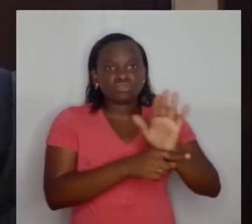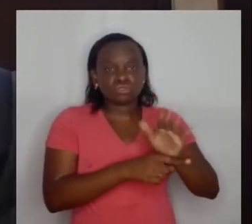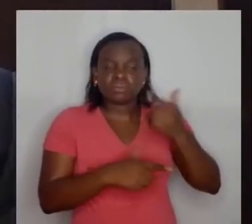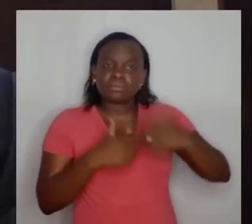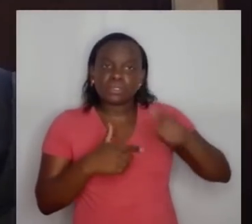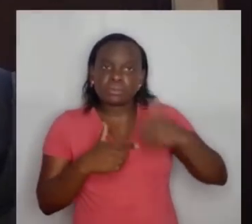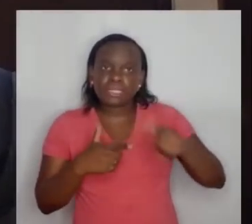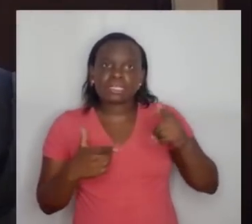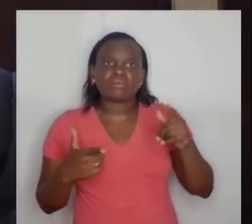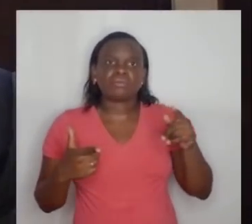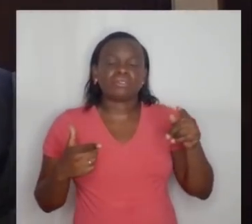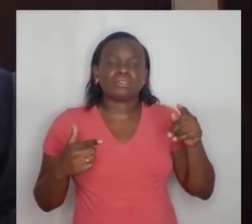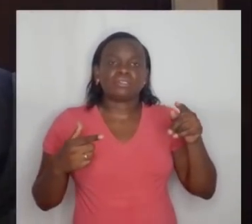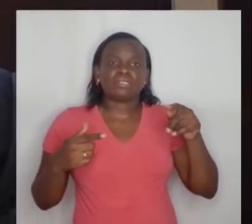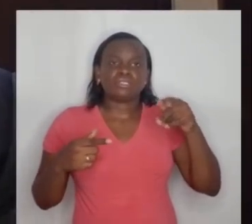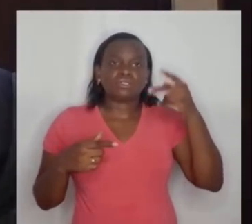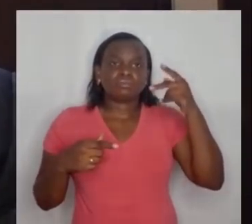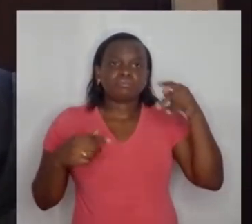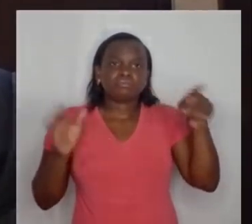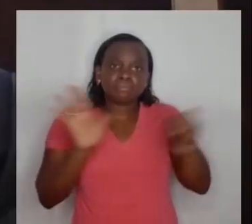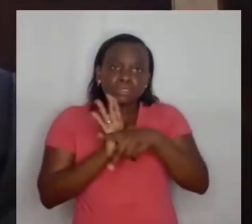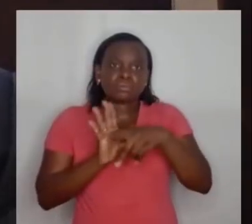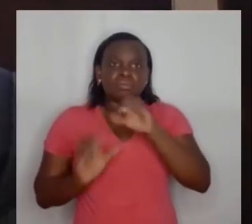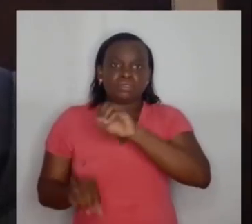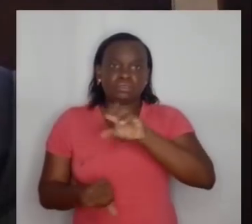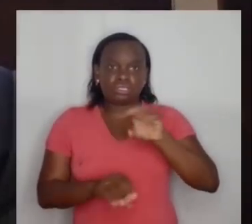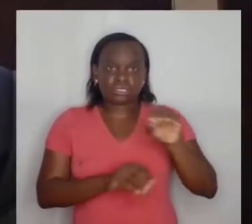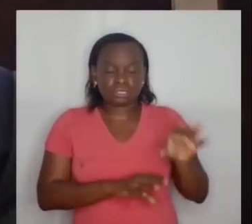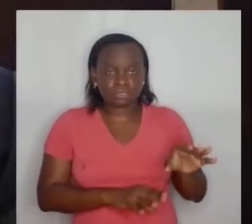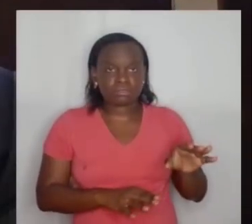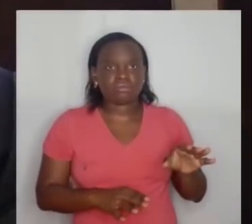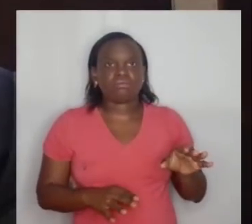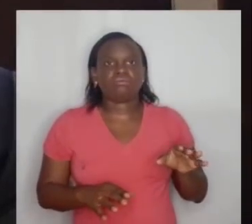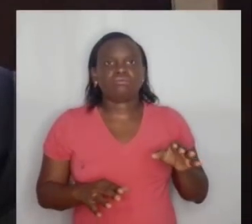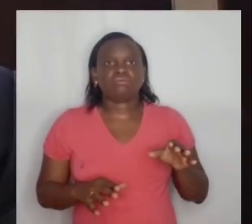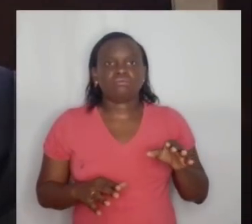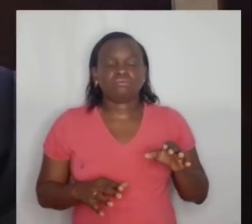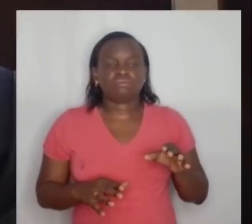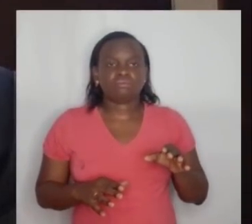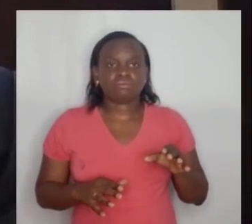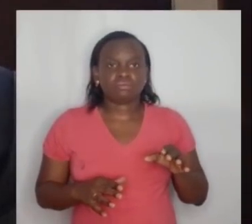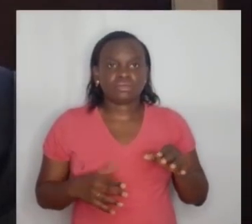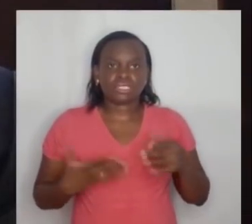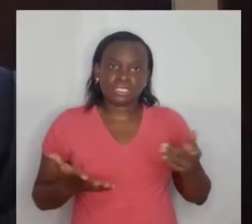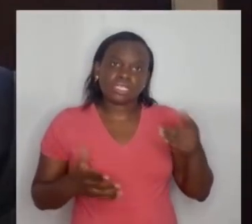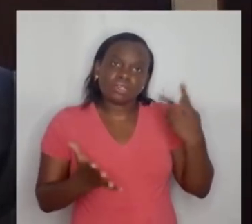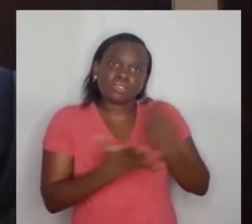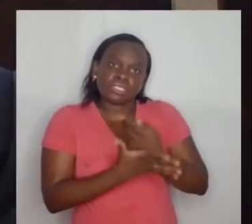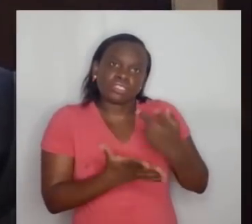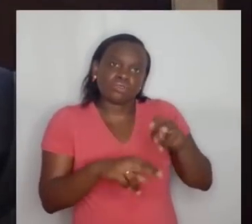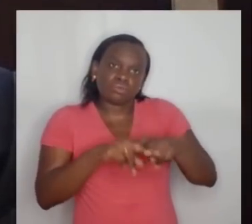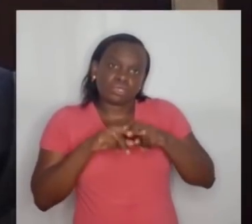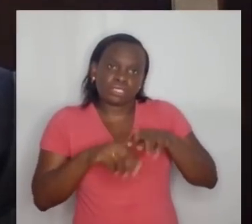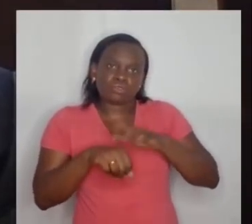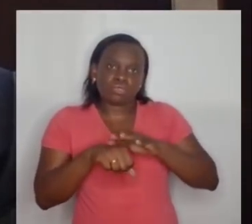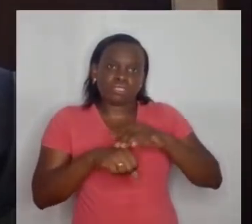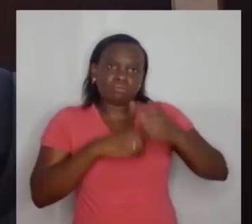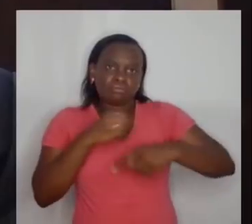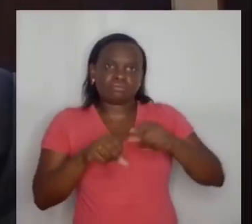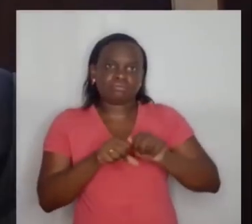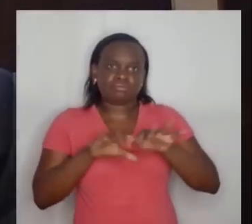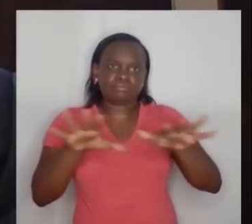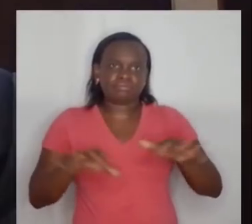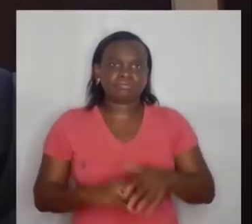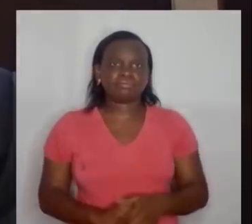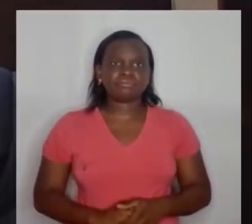problemas relacionados à educação que foram trazidos pela pandemia.